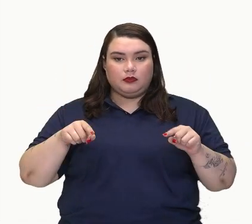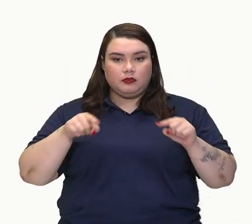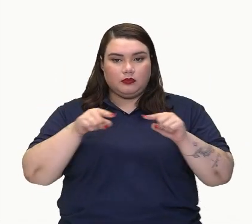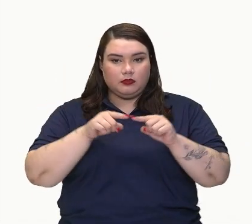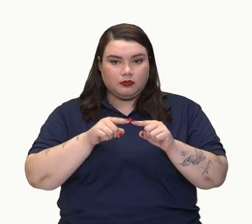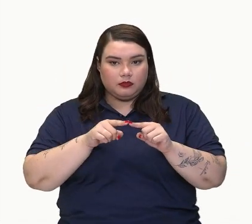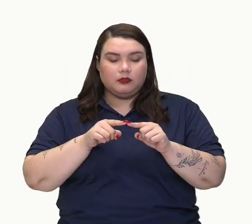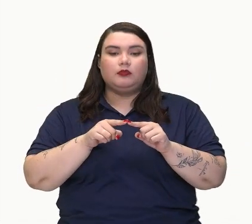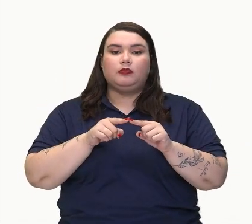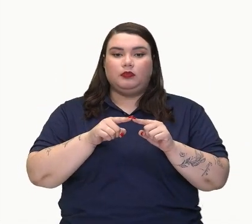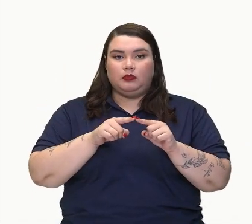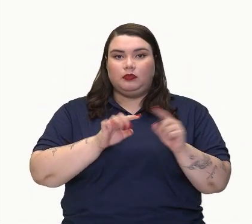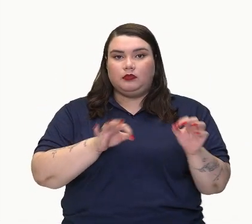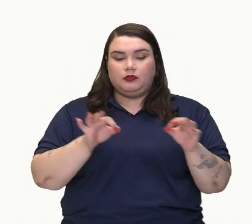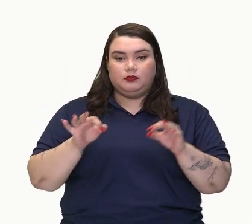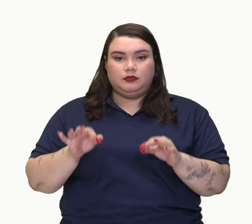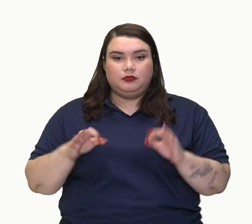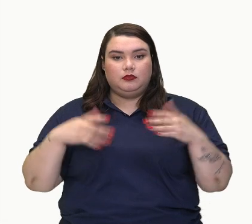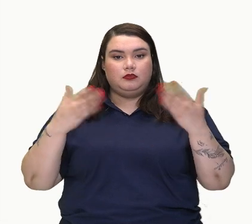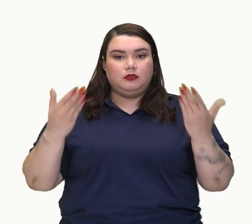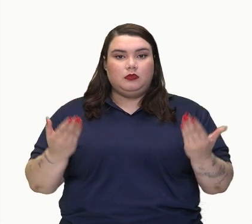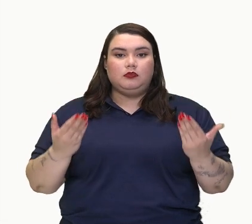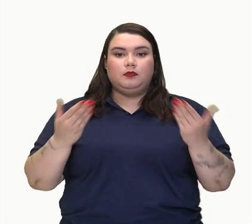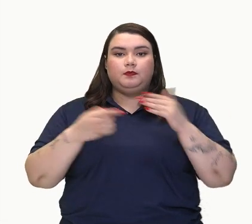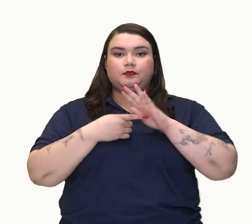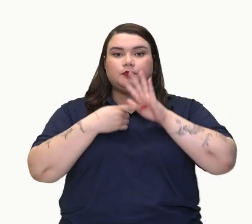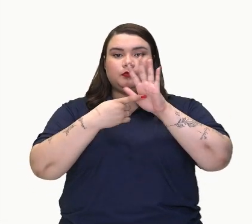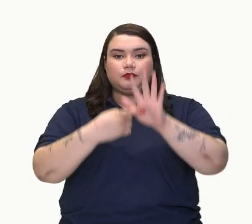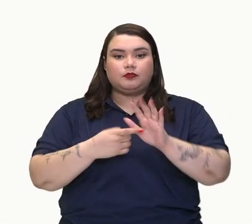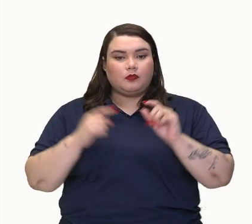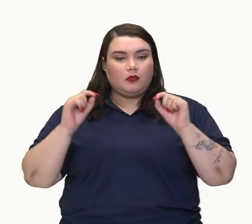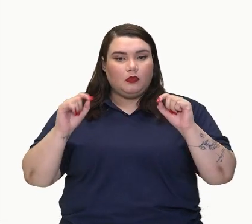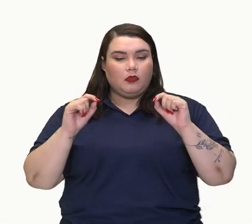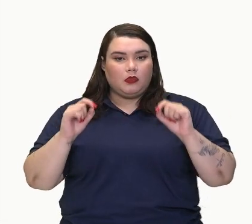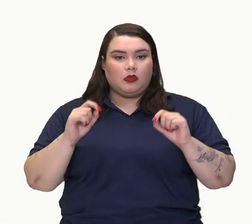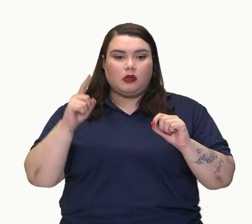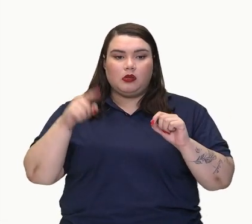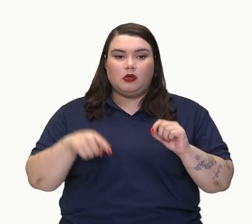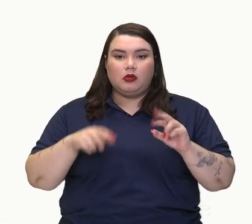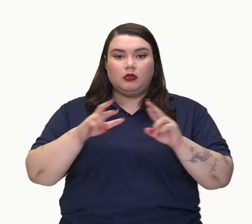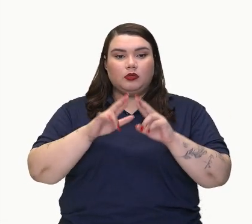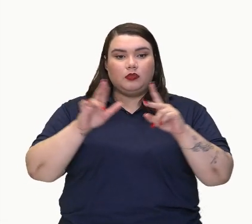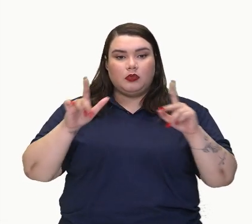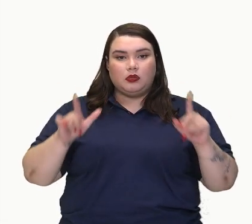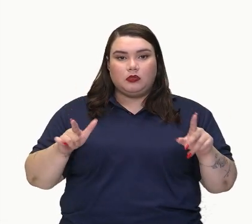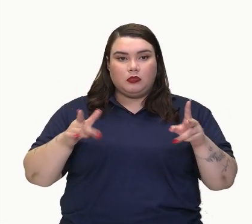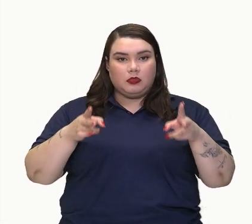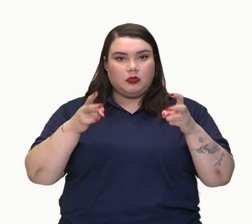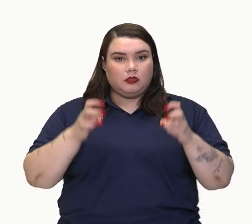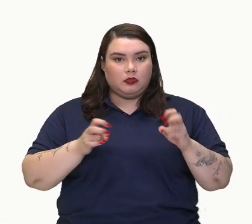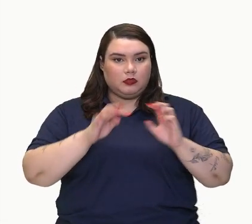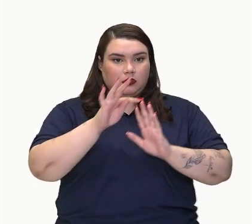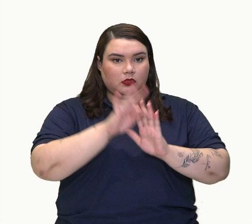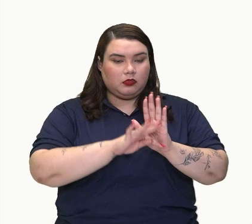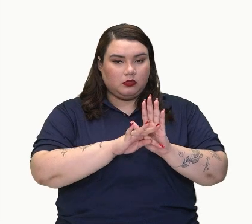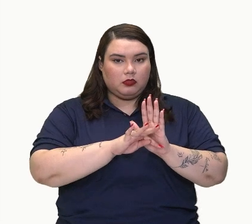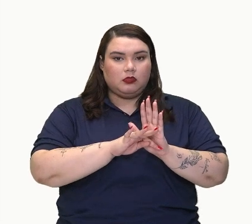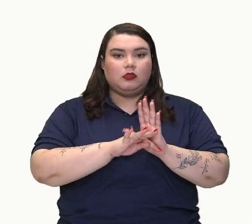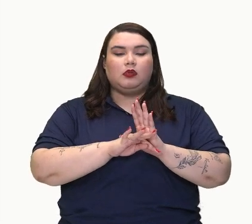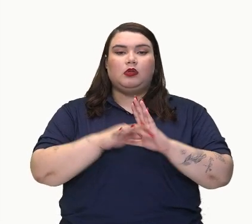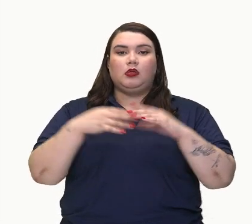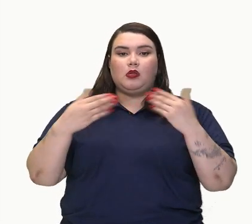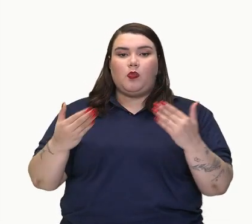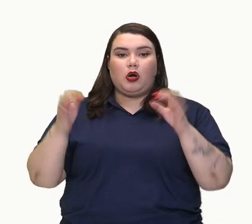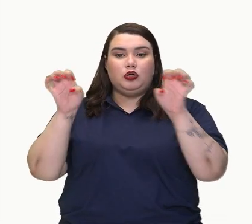fechada. Dessa forma, são diferentes, como você está vendo no texto, fórmulas